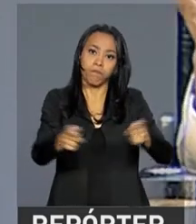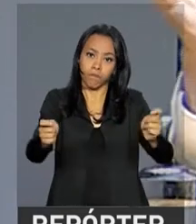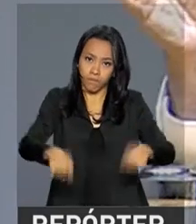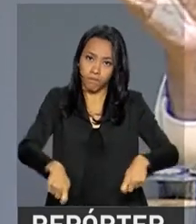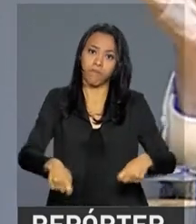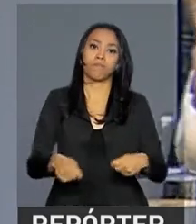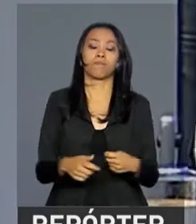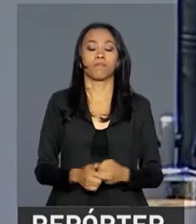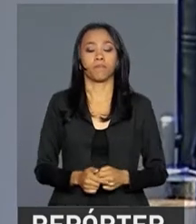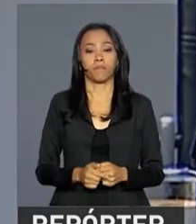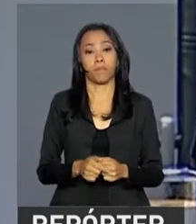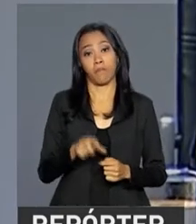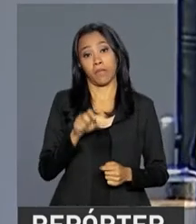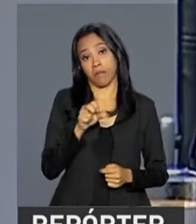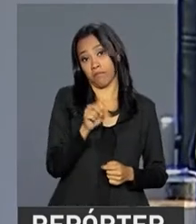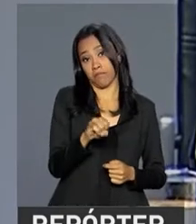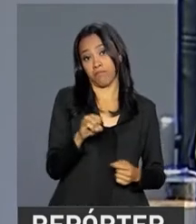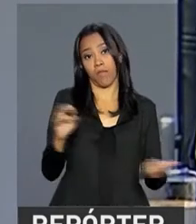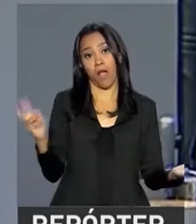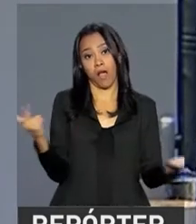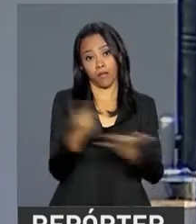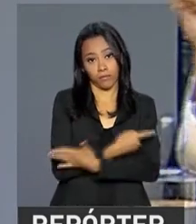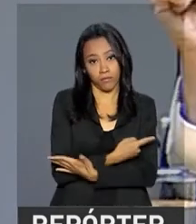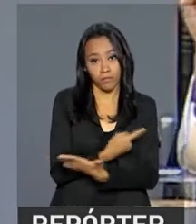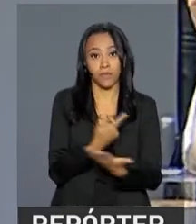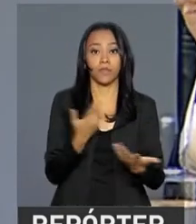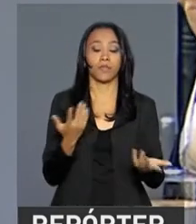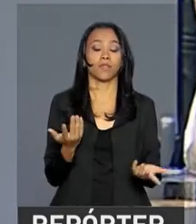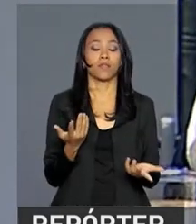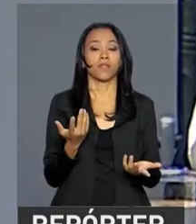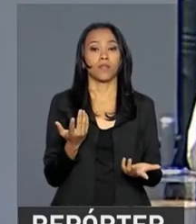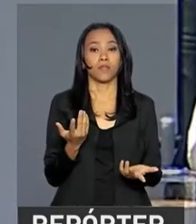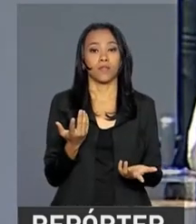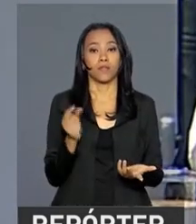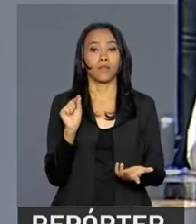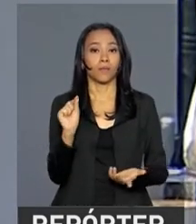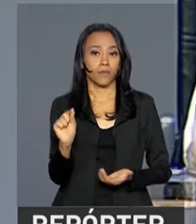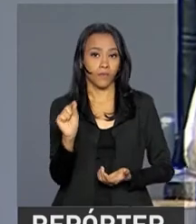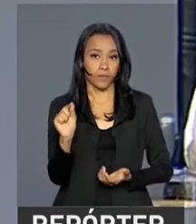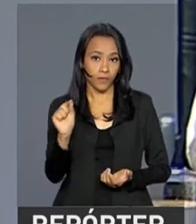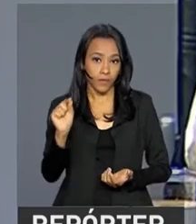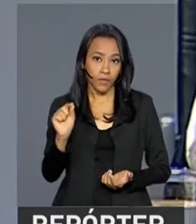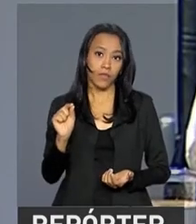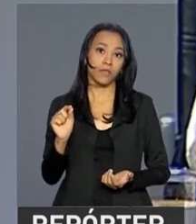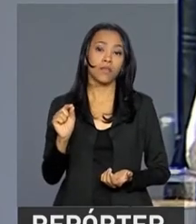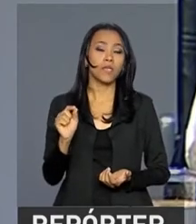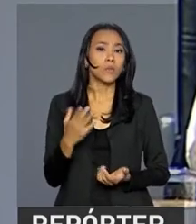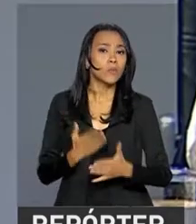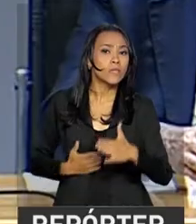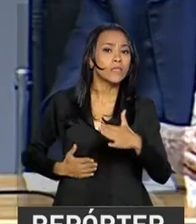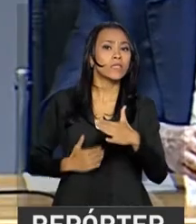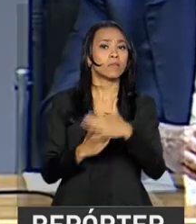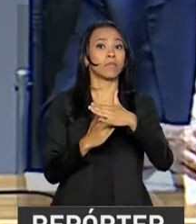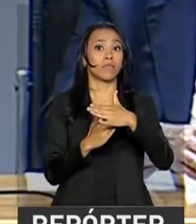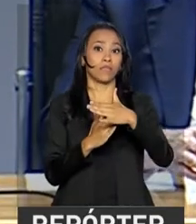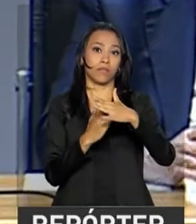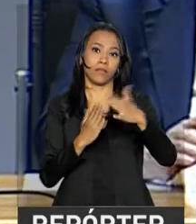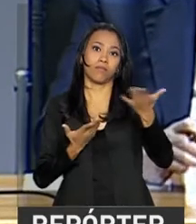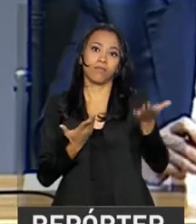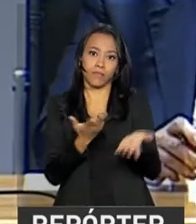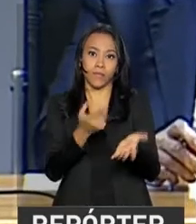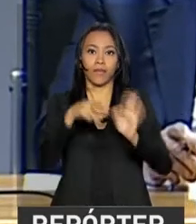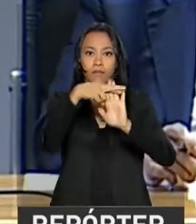caso de superação dos limites da regra de ouro o ministro da